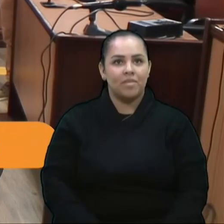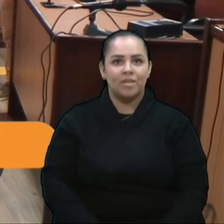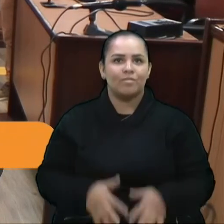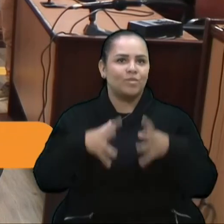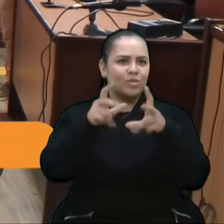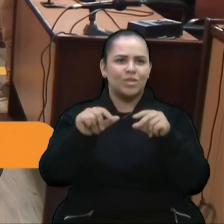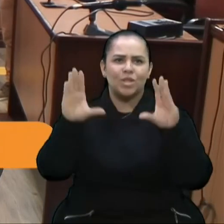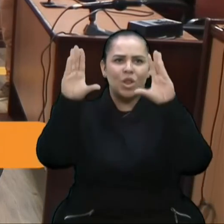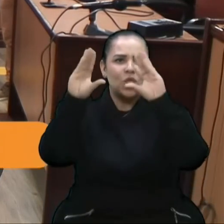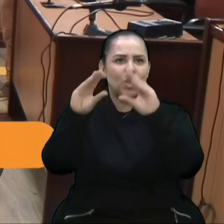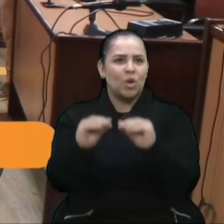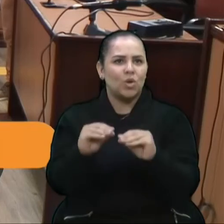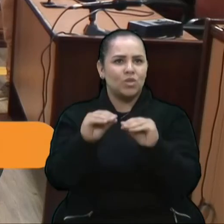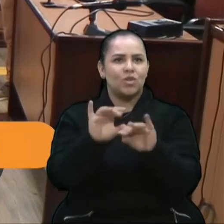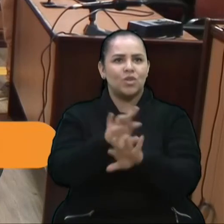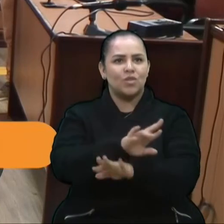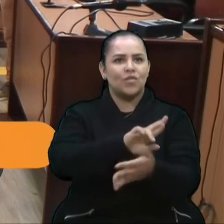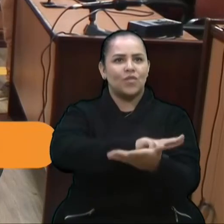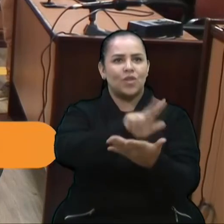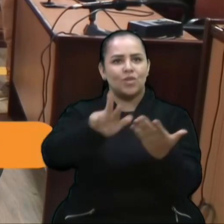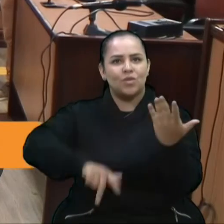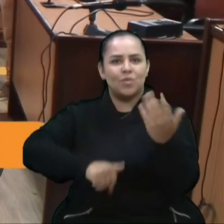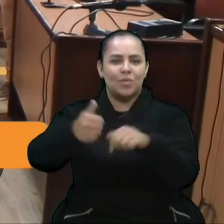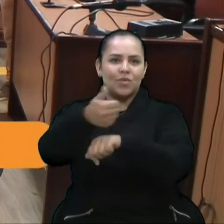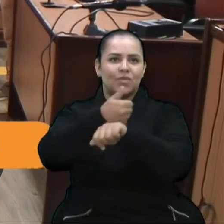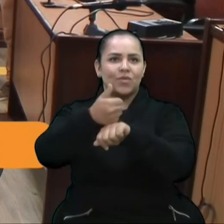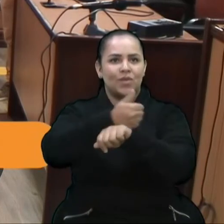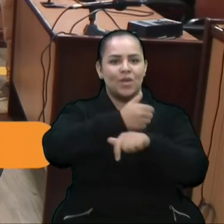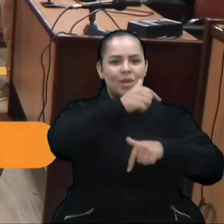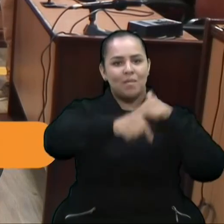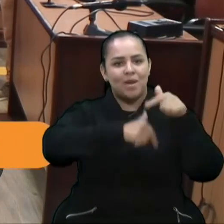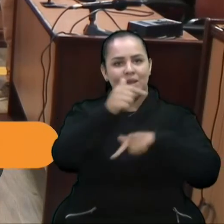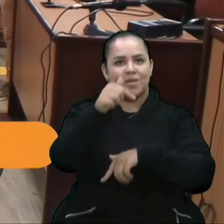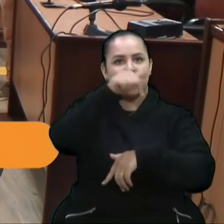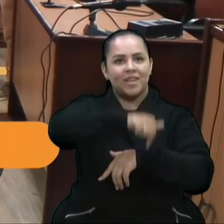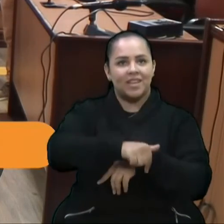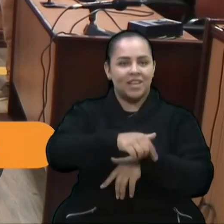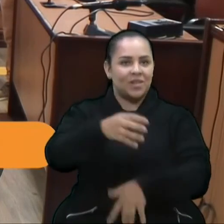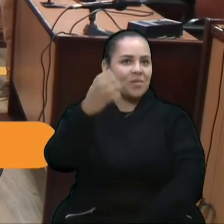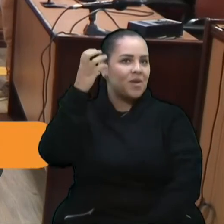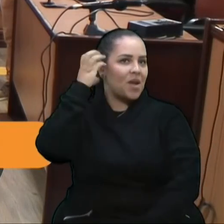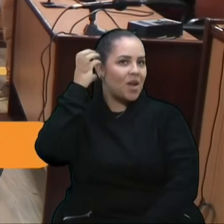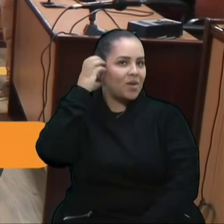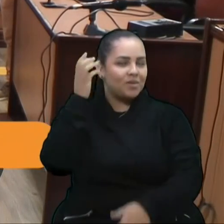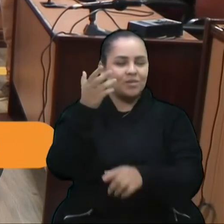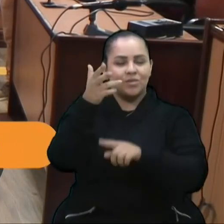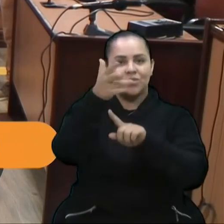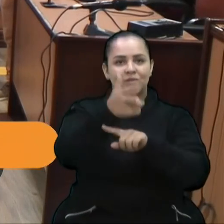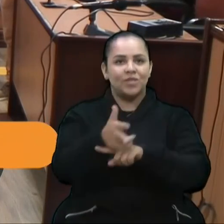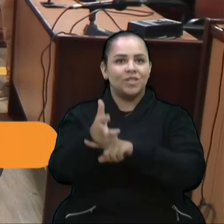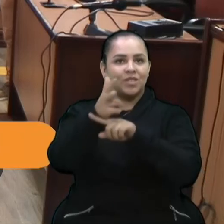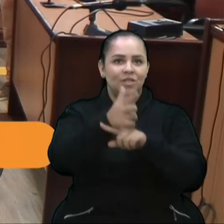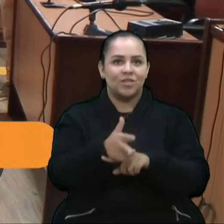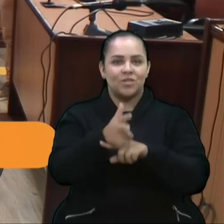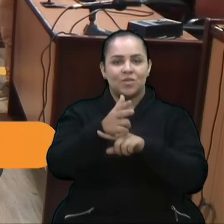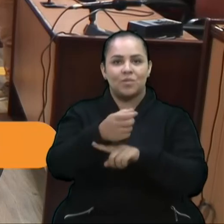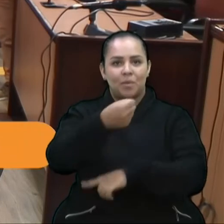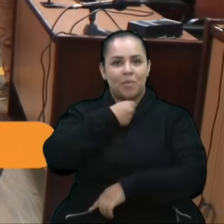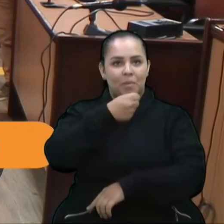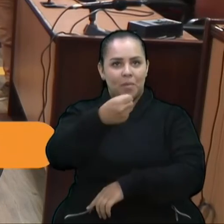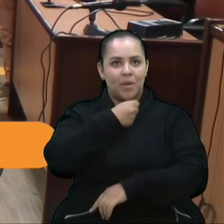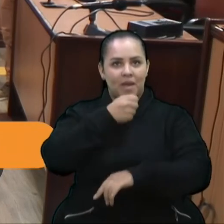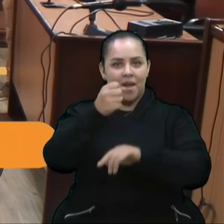diferentes profissionais estiveram aqui, do áudio, do vídeo, do jornalismo, da publicidade,